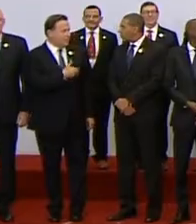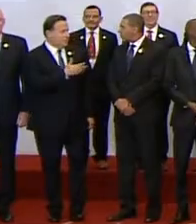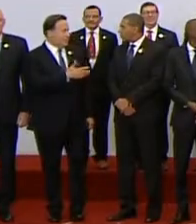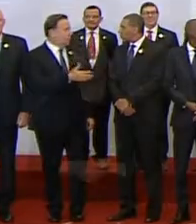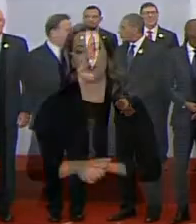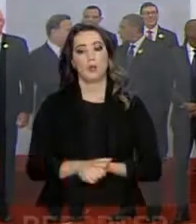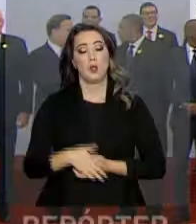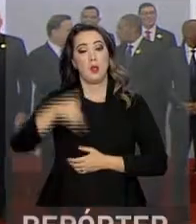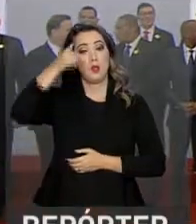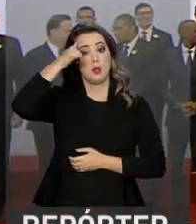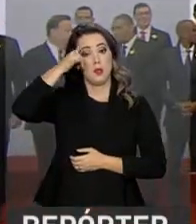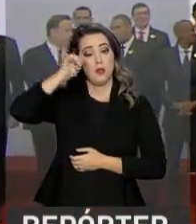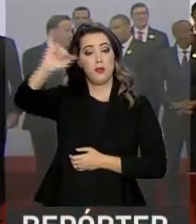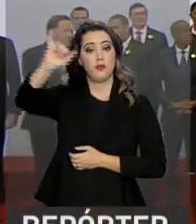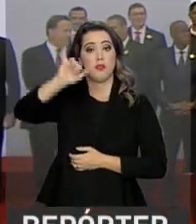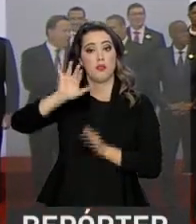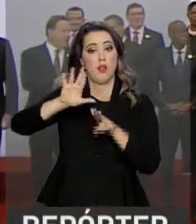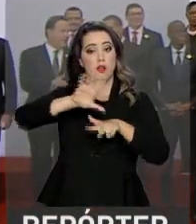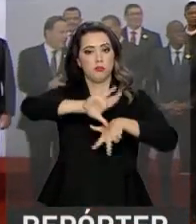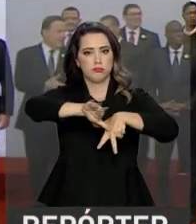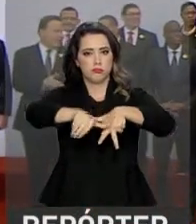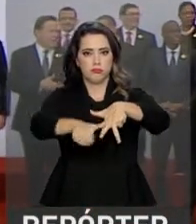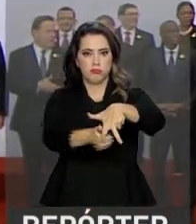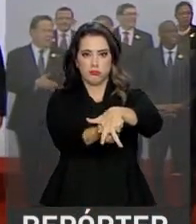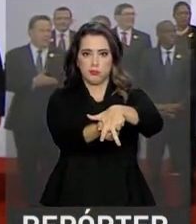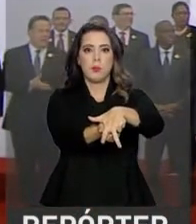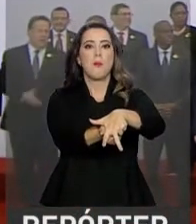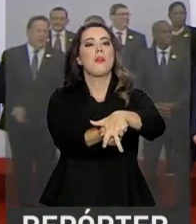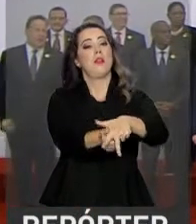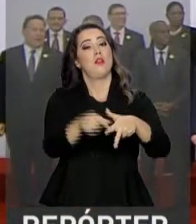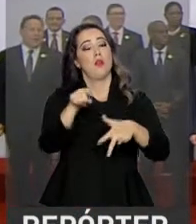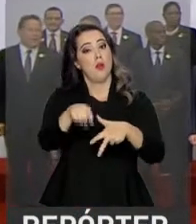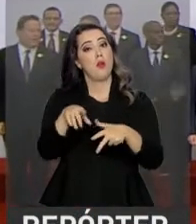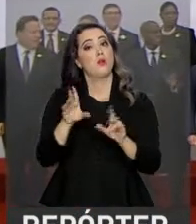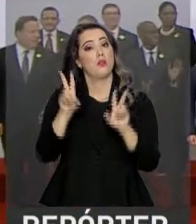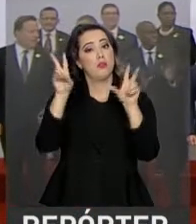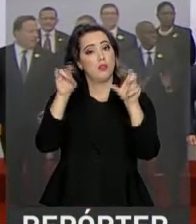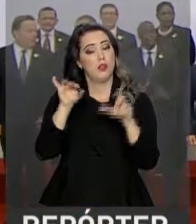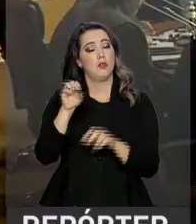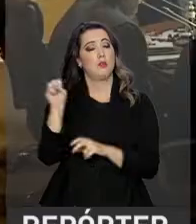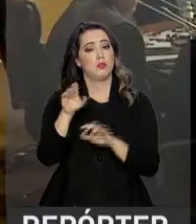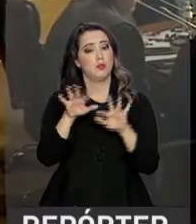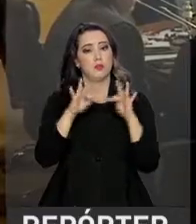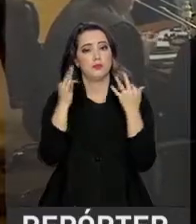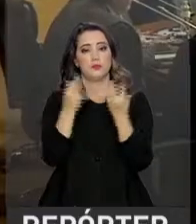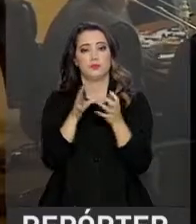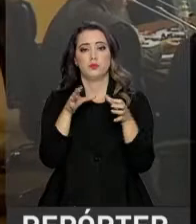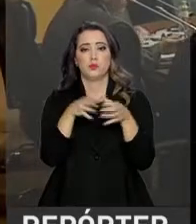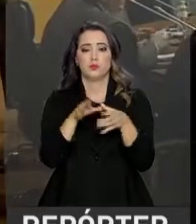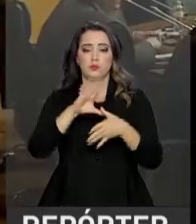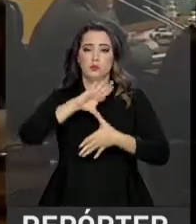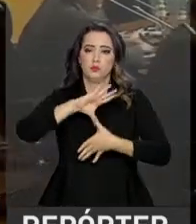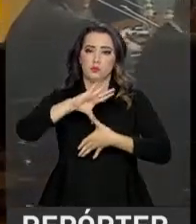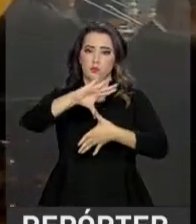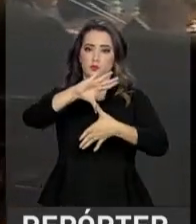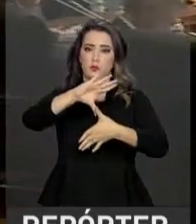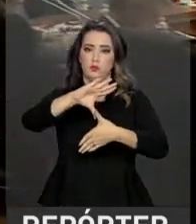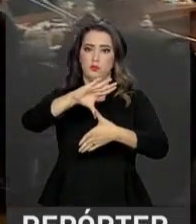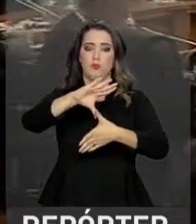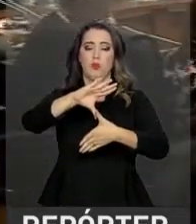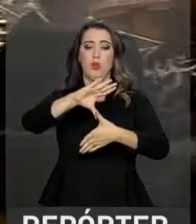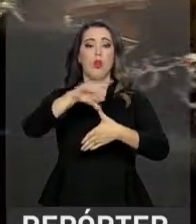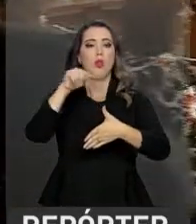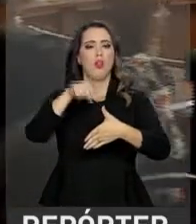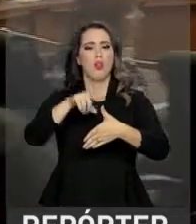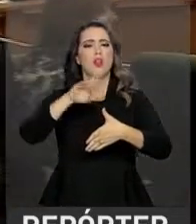combater a corrupção este foi o tema da 8ª cúpula das américas para isso os chefes de estado e de